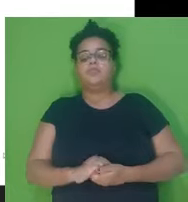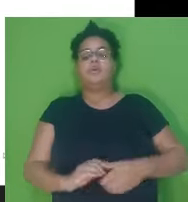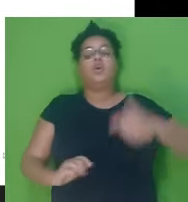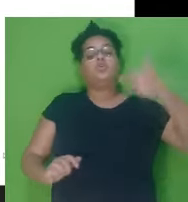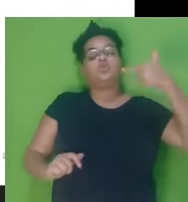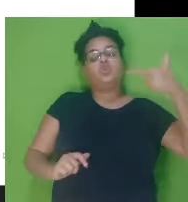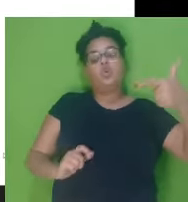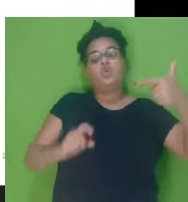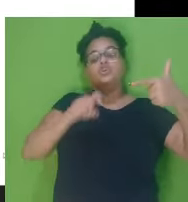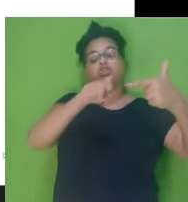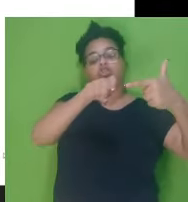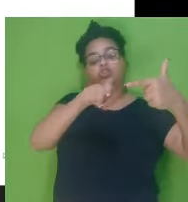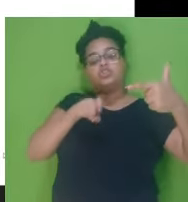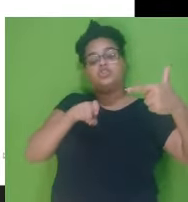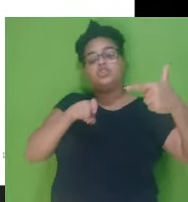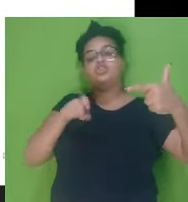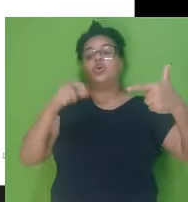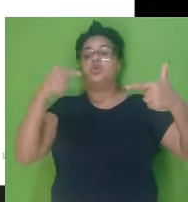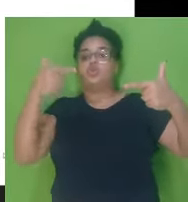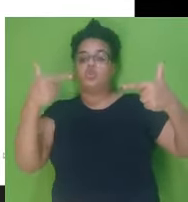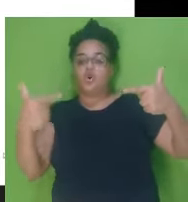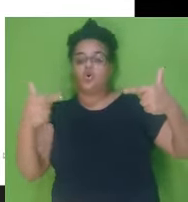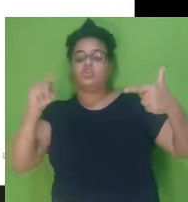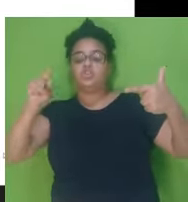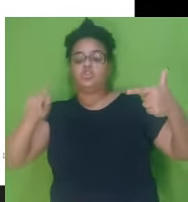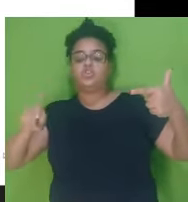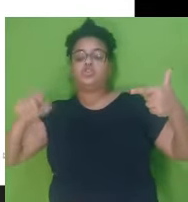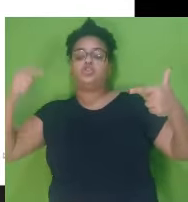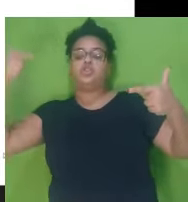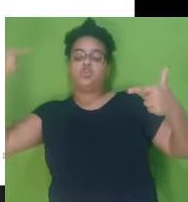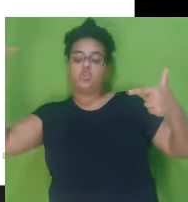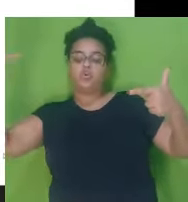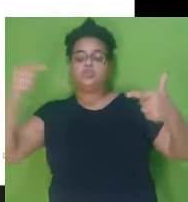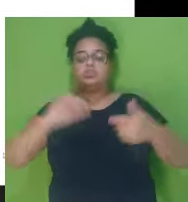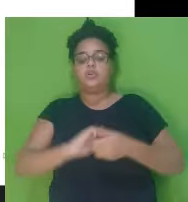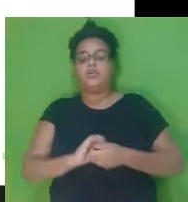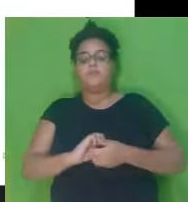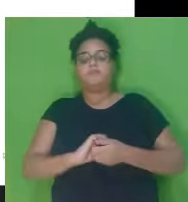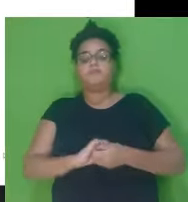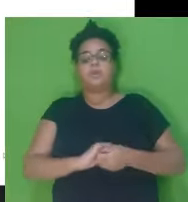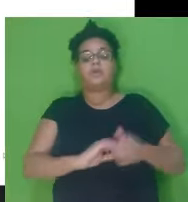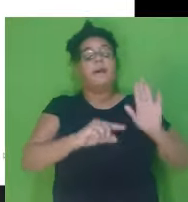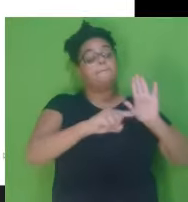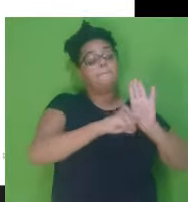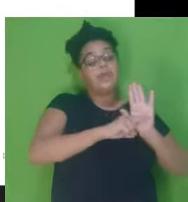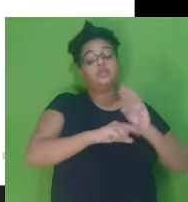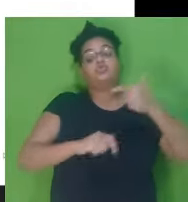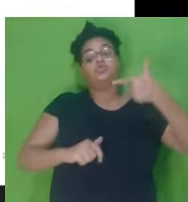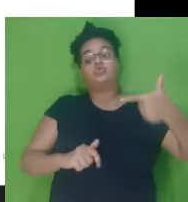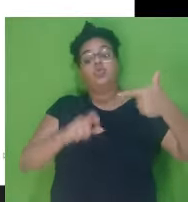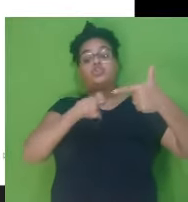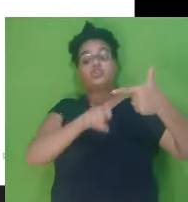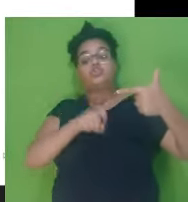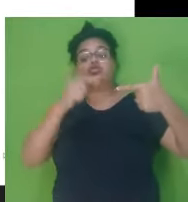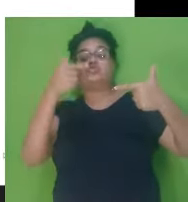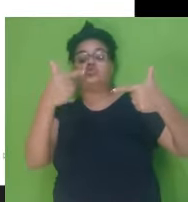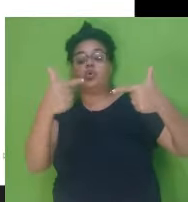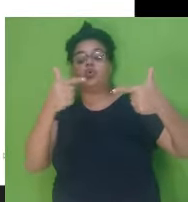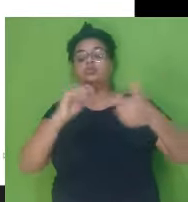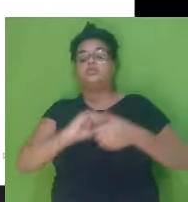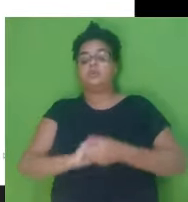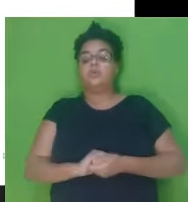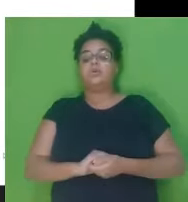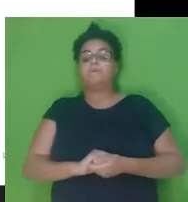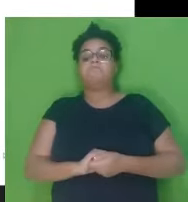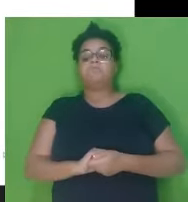2x vezes x dá 2x2. Vem para cá, menos 2x2.